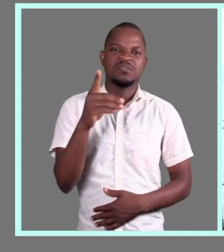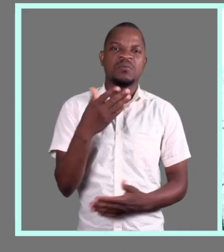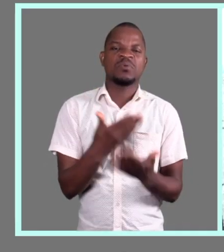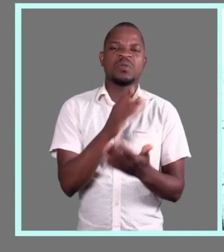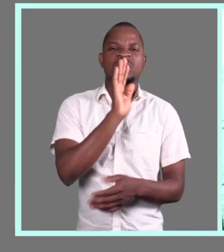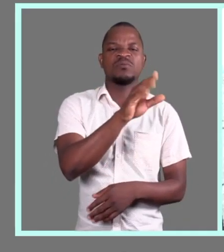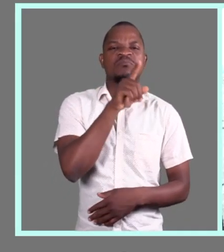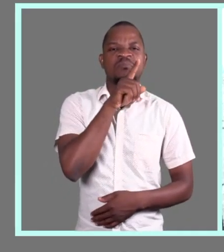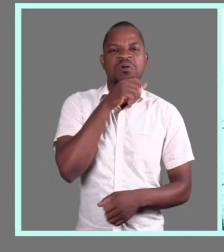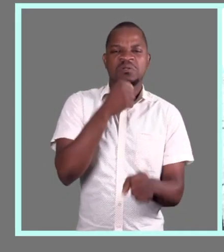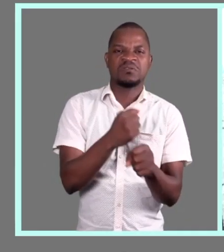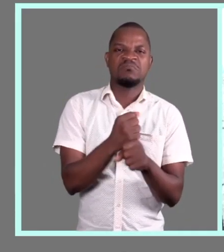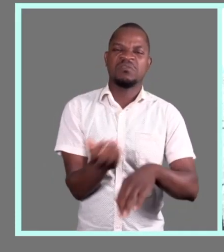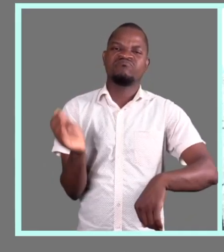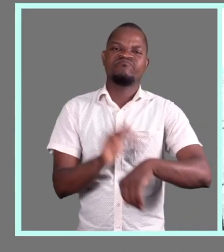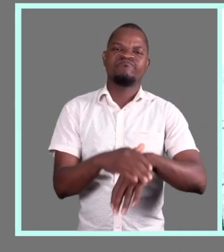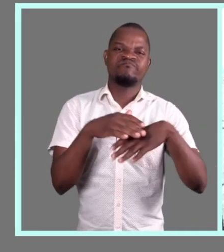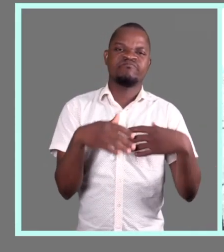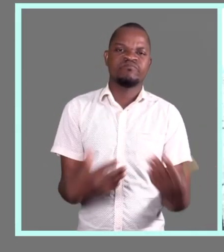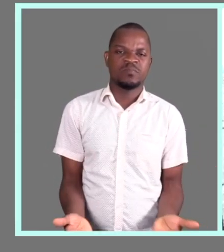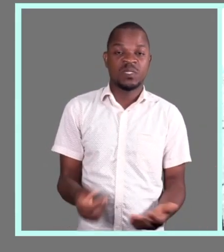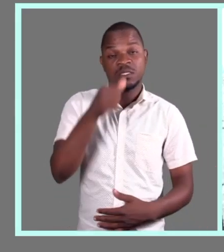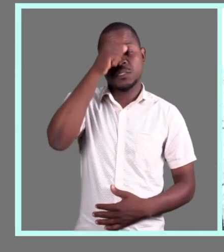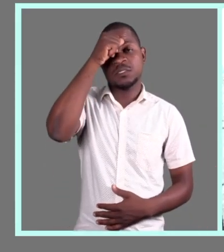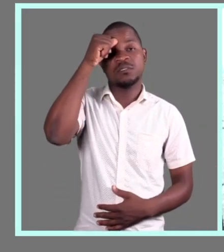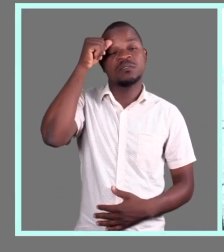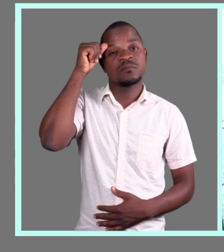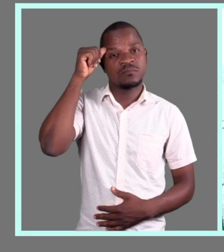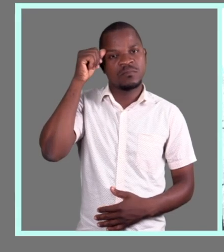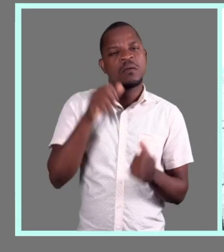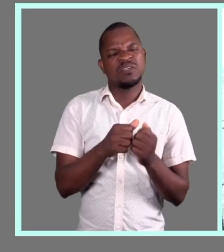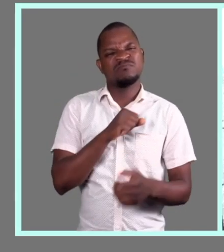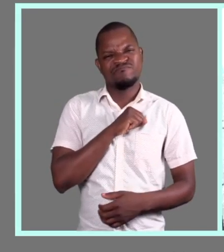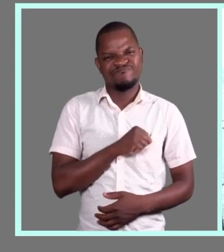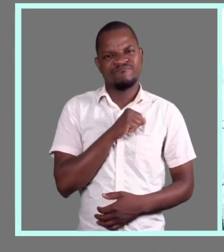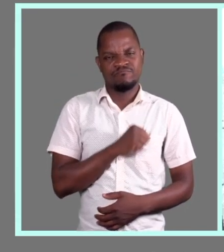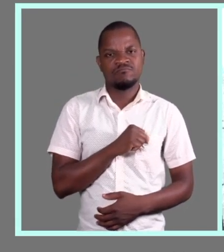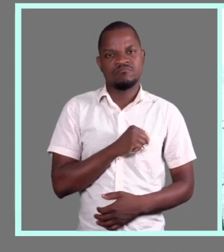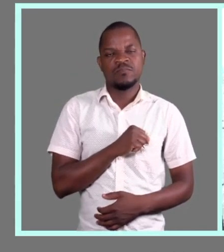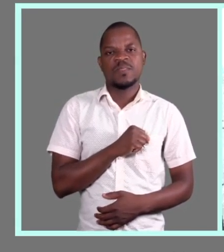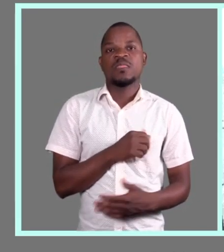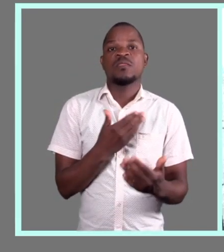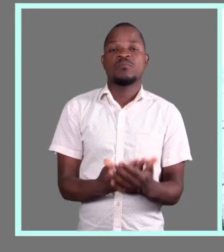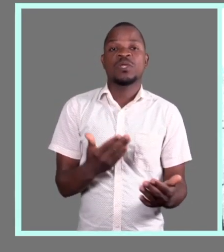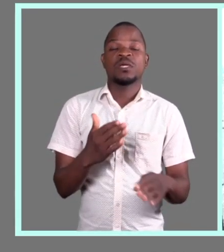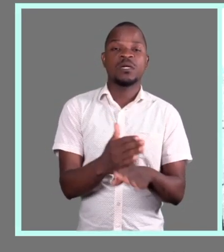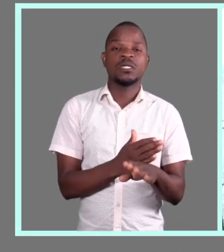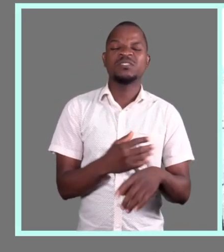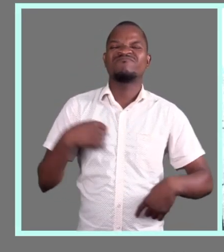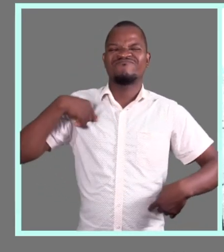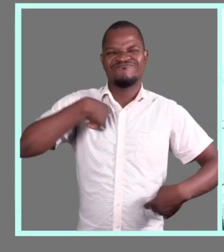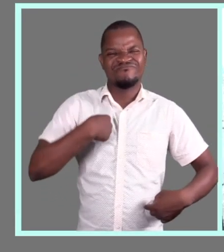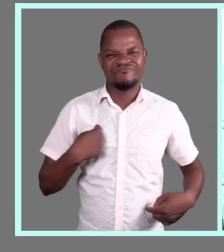é deficiente, seu pai não consegue fazer trabalhos xixi, xixi. Então, é meio complicado. Mas a vida começou a mudar. De